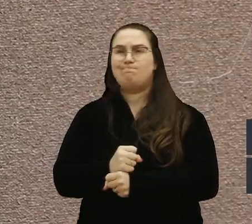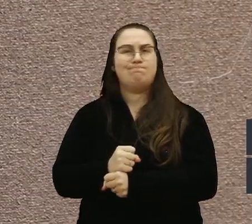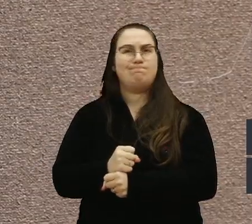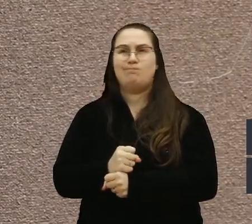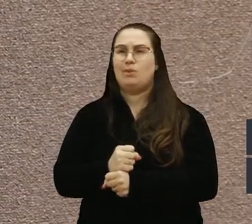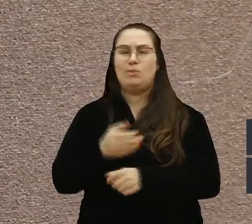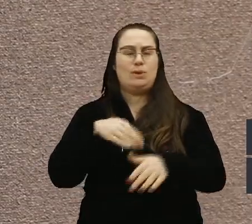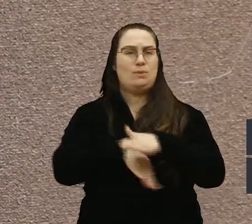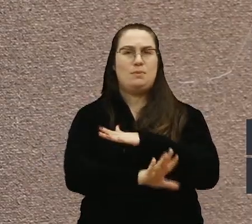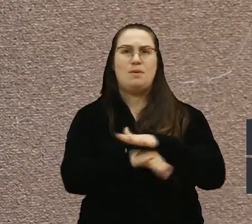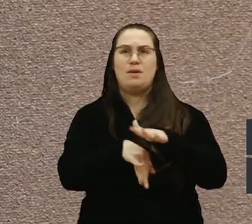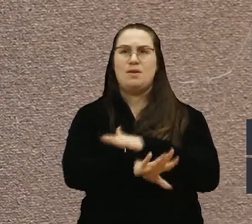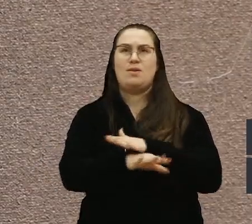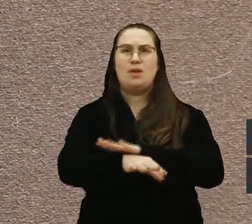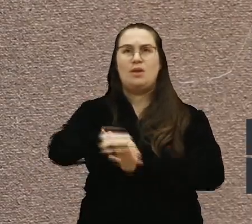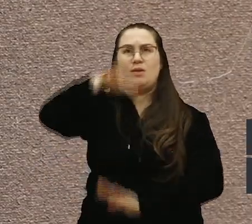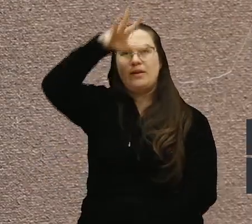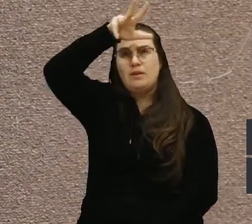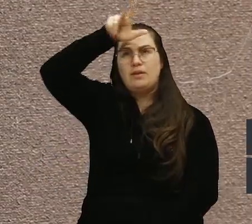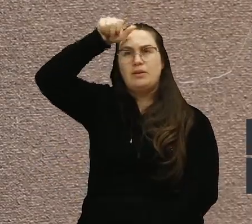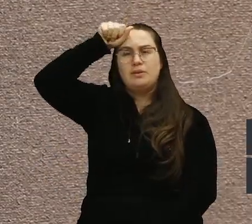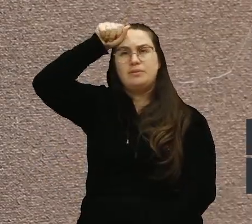nos cofres da prefeitura.